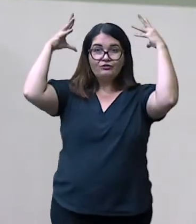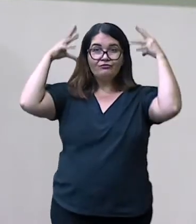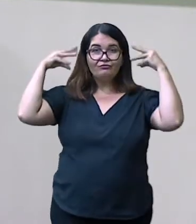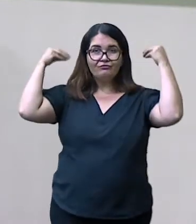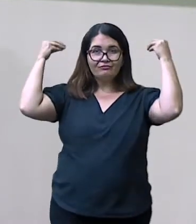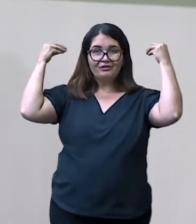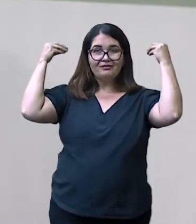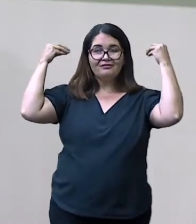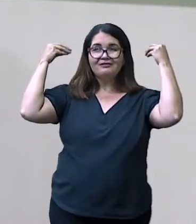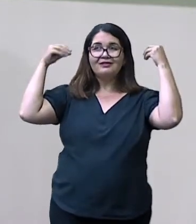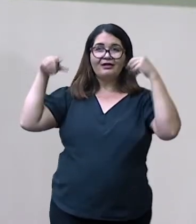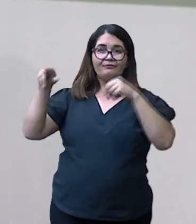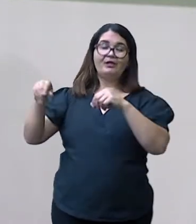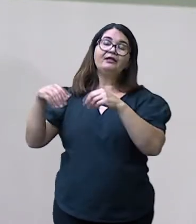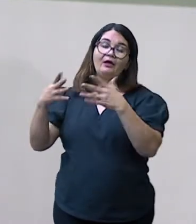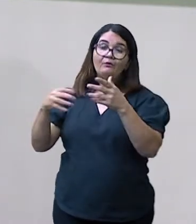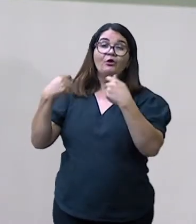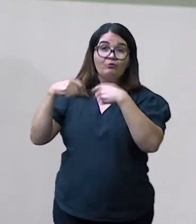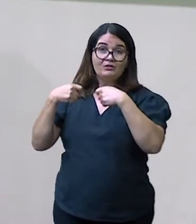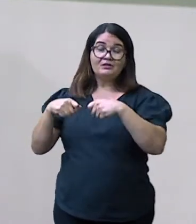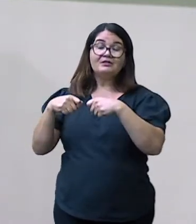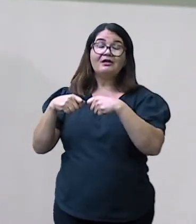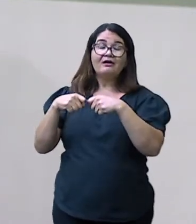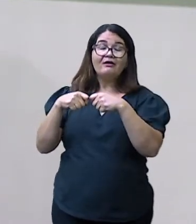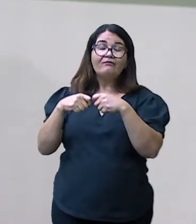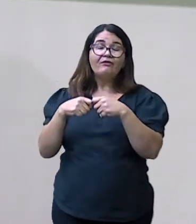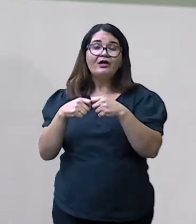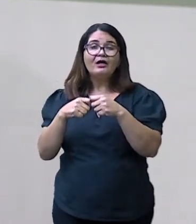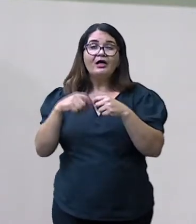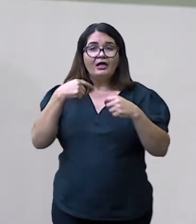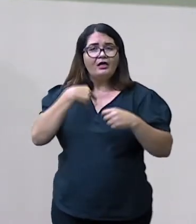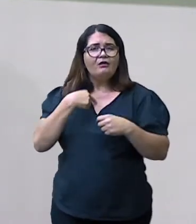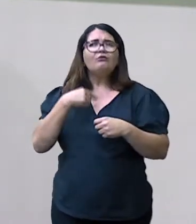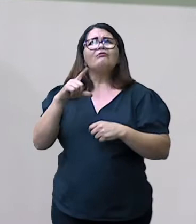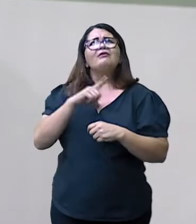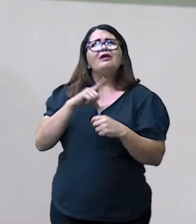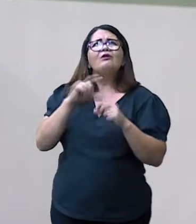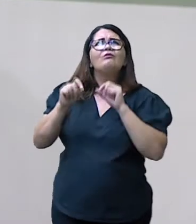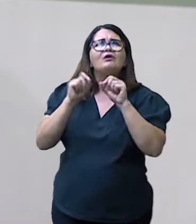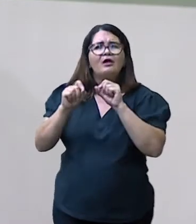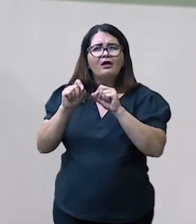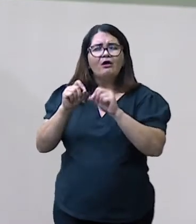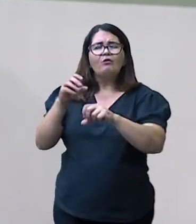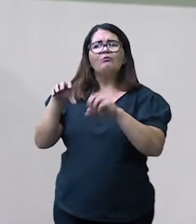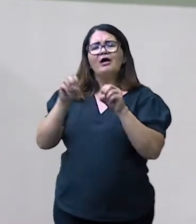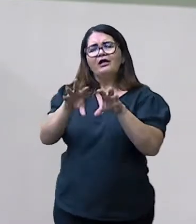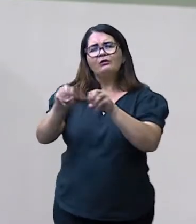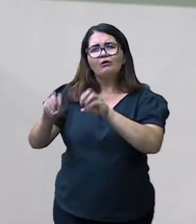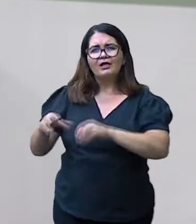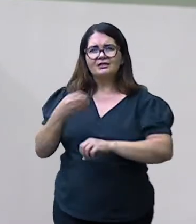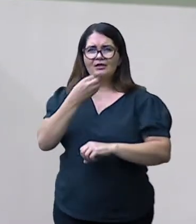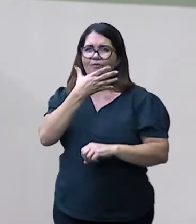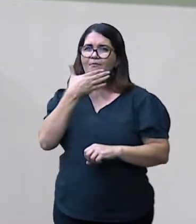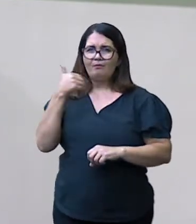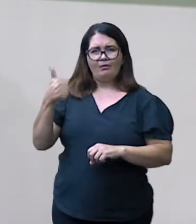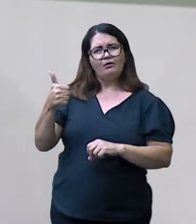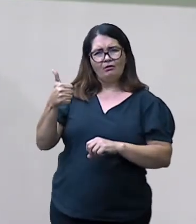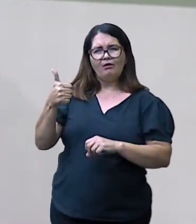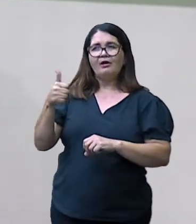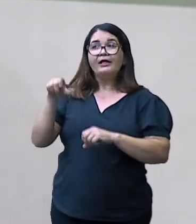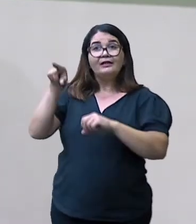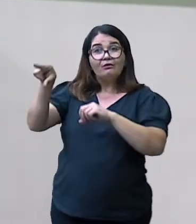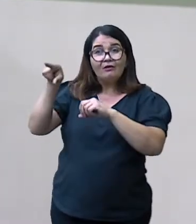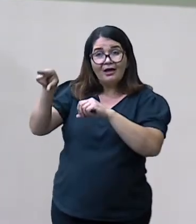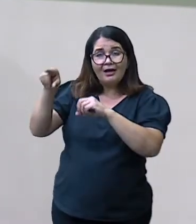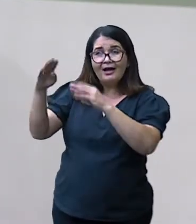que eu tivesse uma educação melhor. Então, me levou para Itambacuri. Então, quando chegou lá, com 12 anos, eu